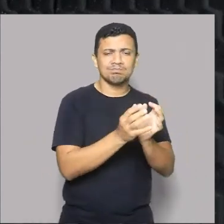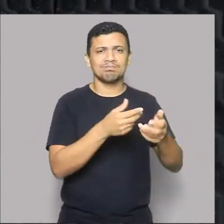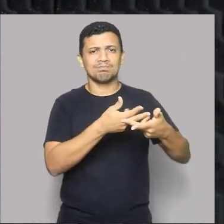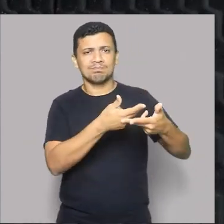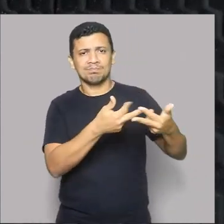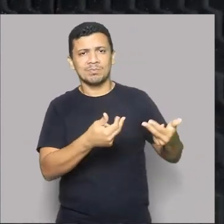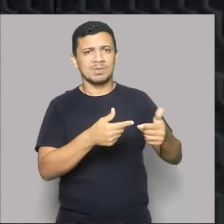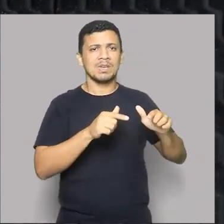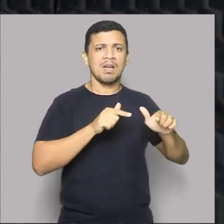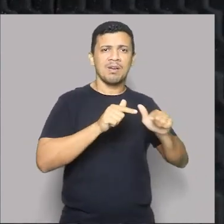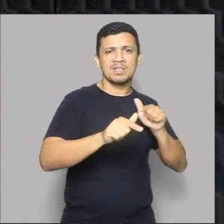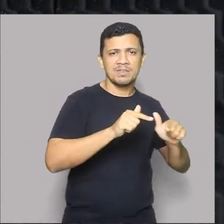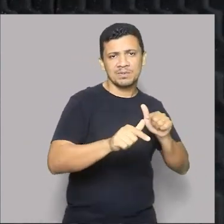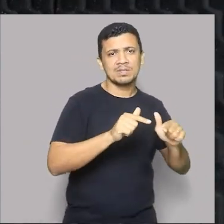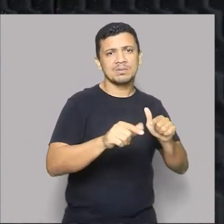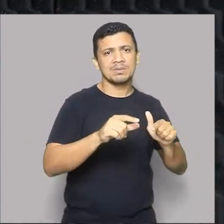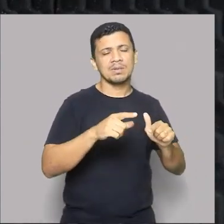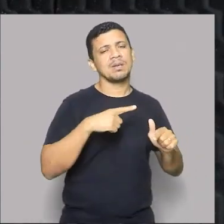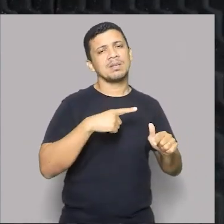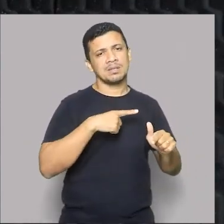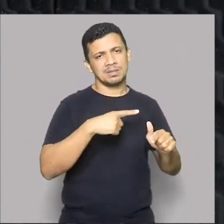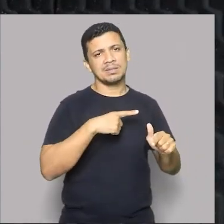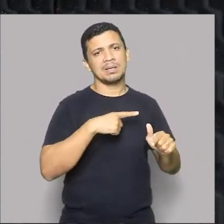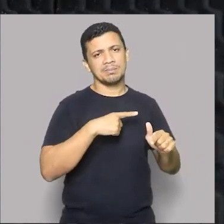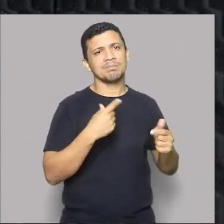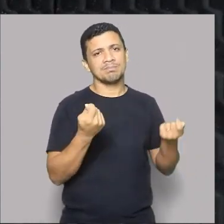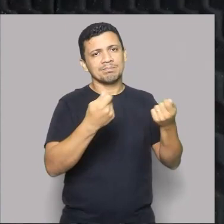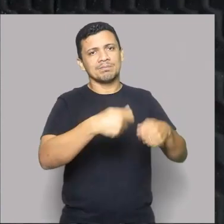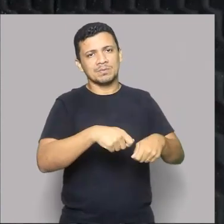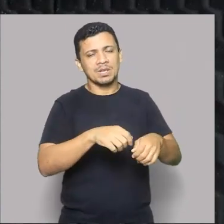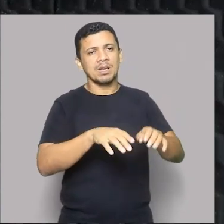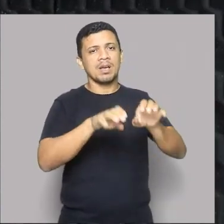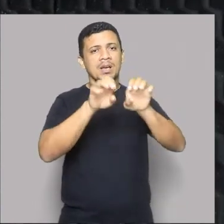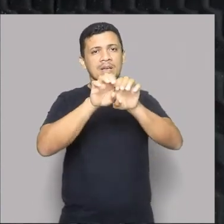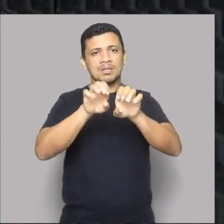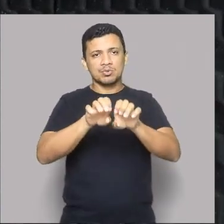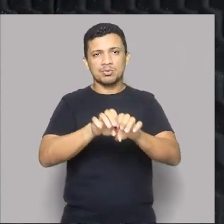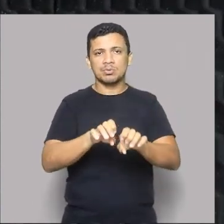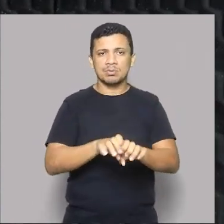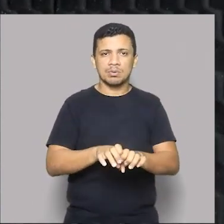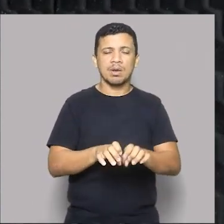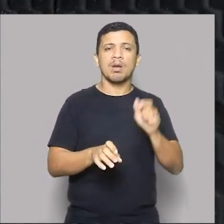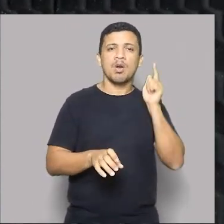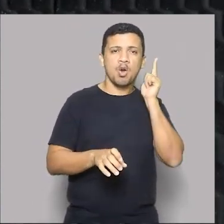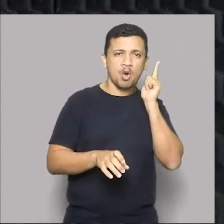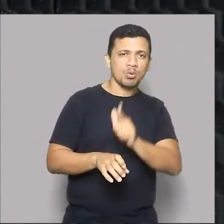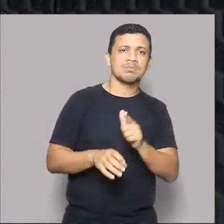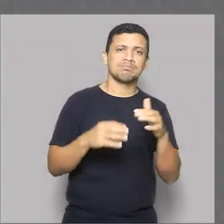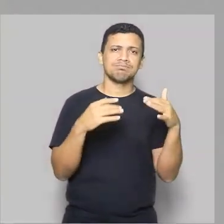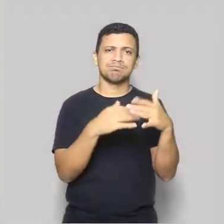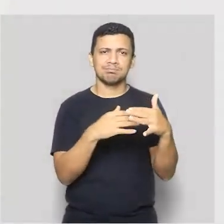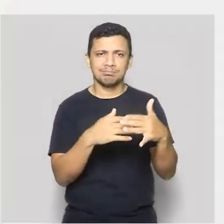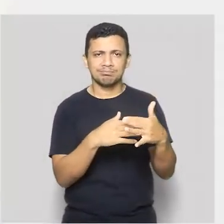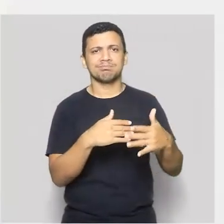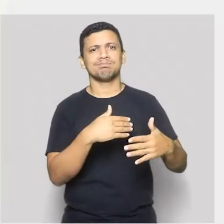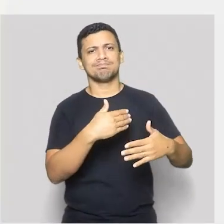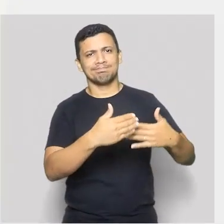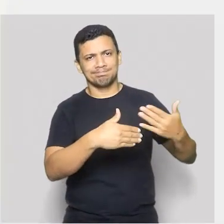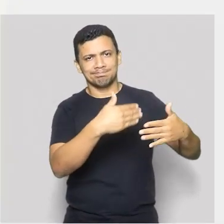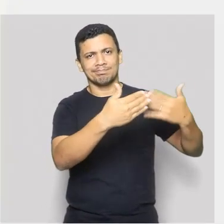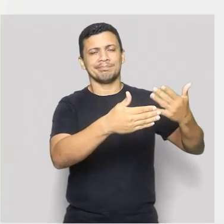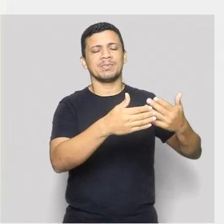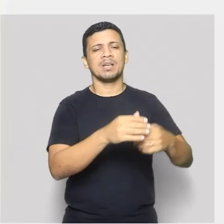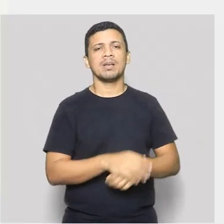e de serviços que são disponíveis para a estrutura do funcionamento de uma cidade. E aí esse conjunto